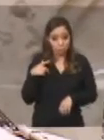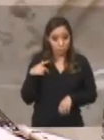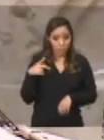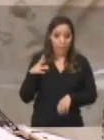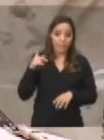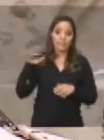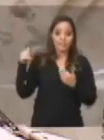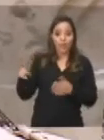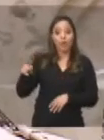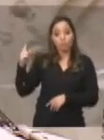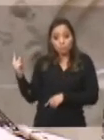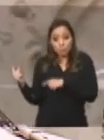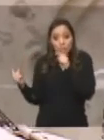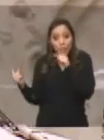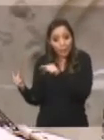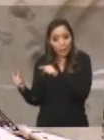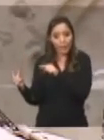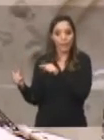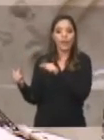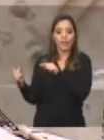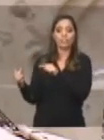nomeava seus assessores